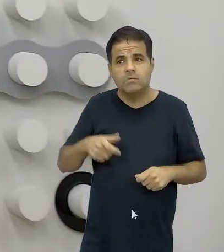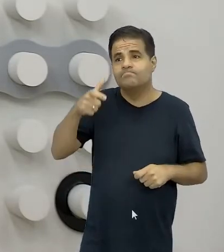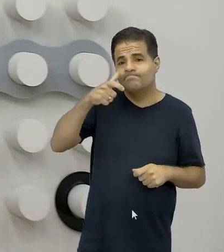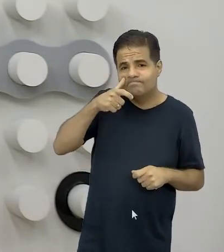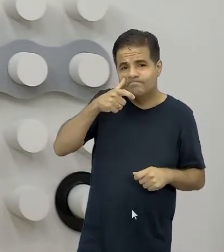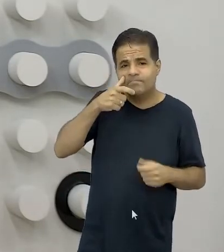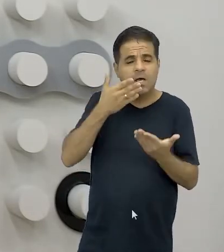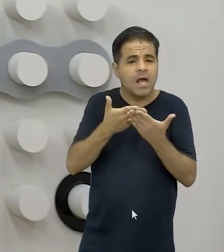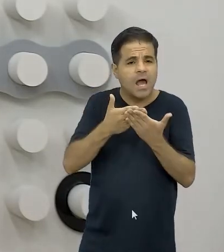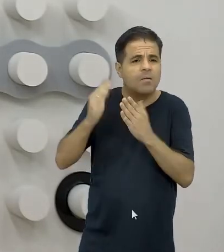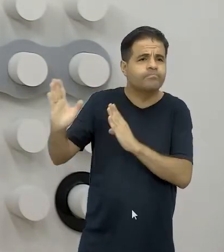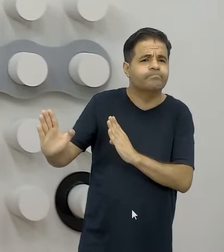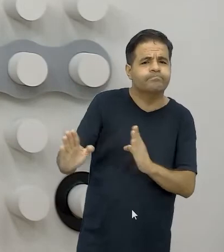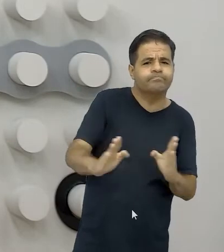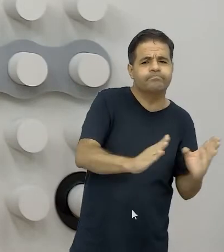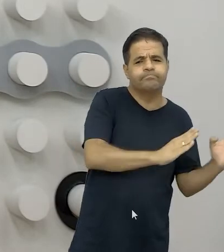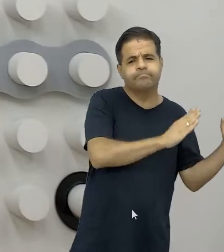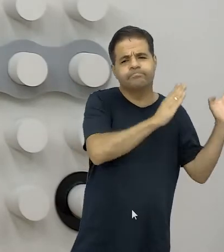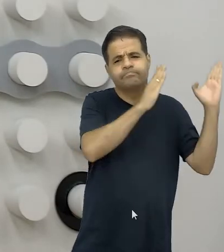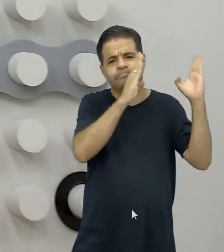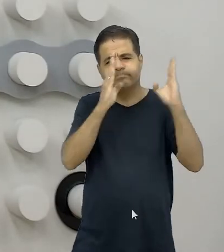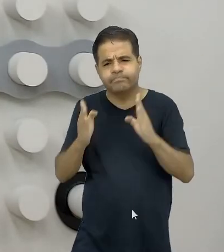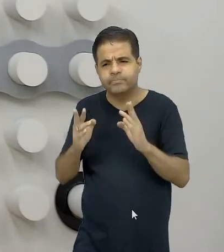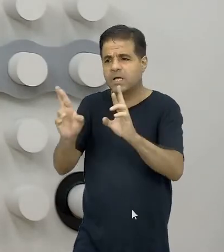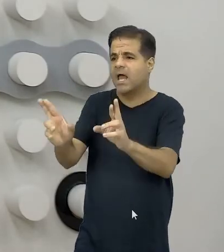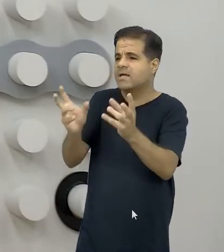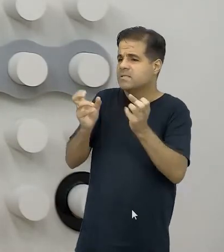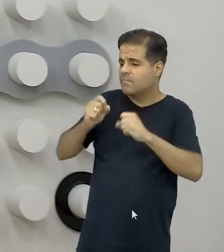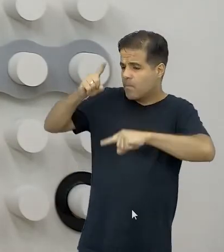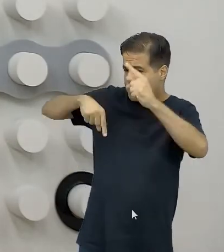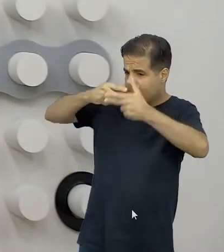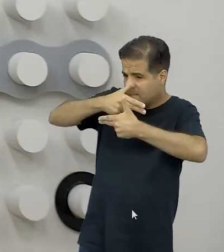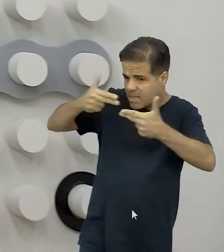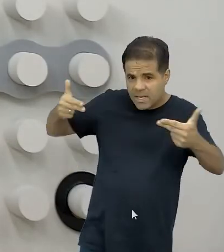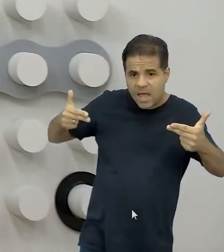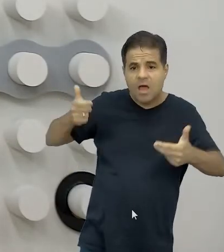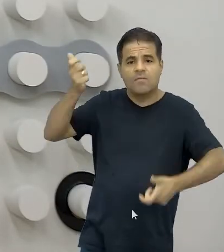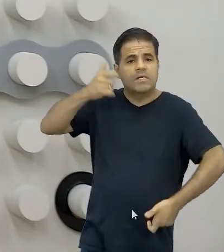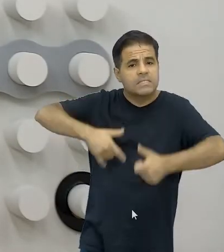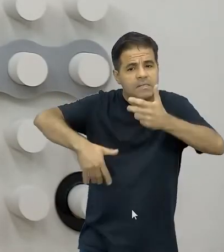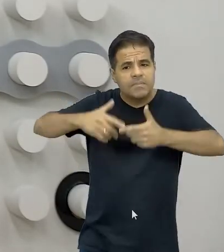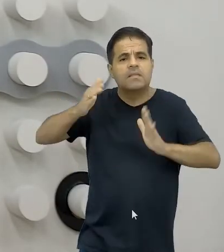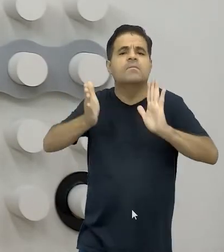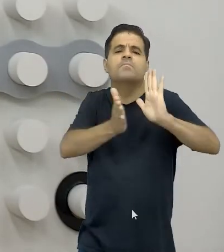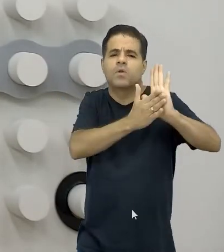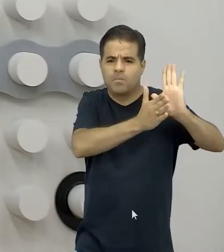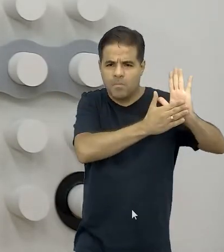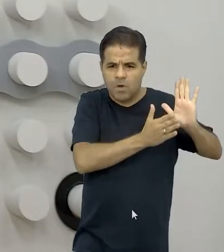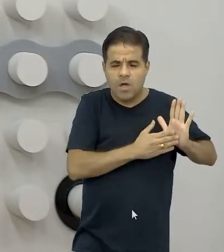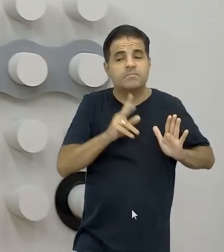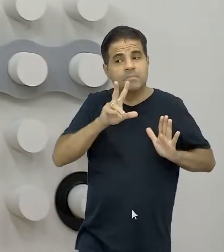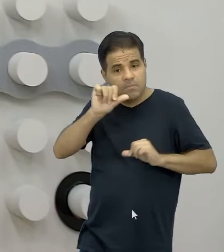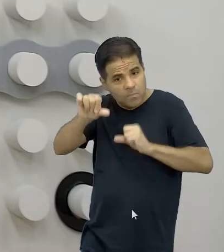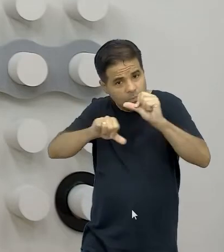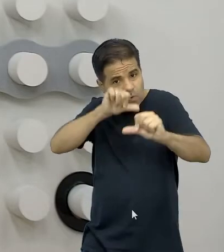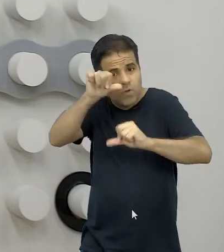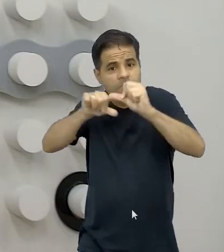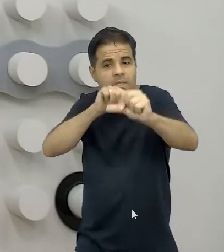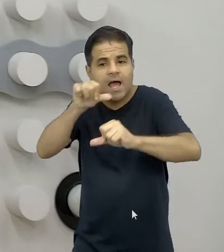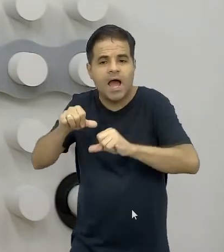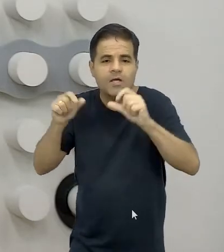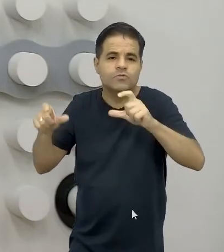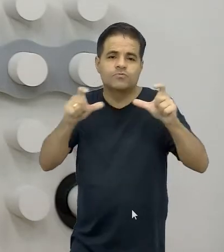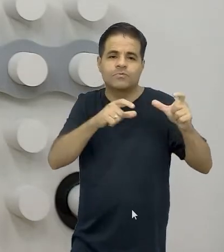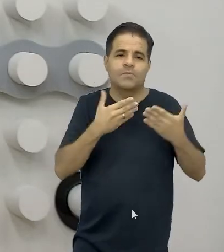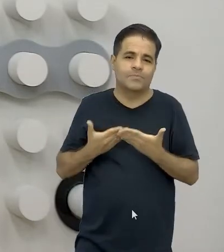a aula. O professor ele vai receber um material didático e que ele vai ver que existem propostas para ele mudar de lugar com o